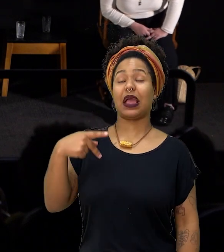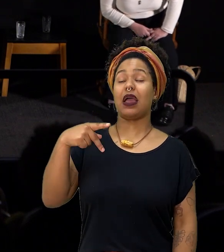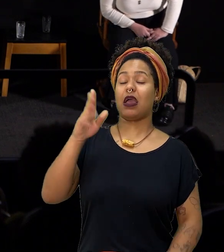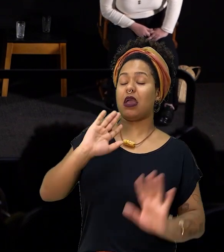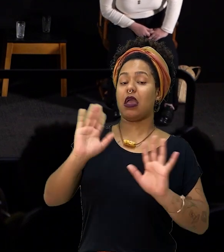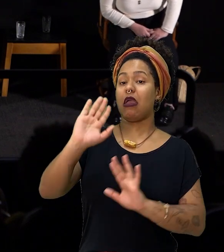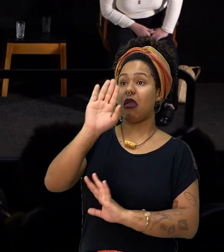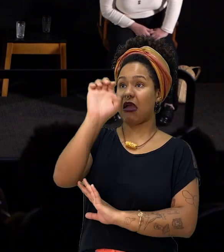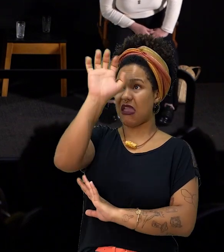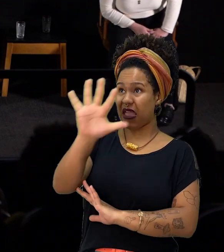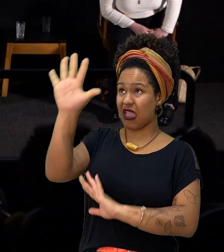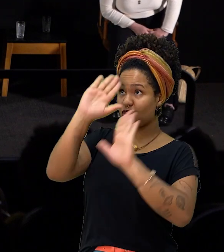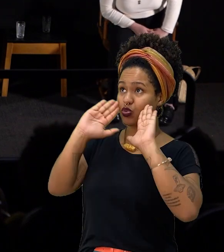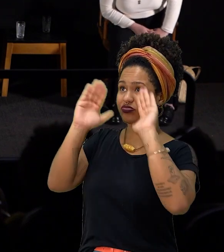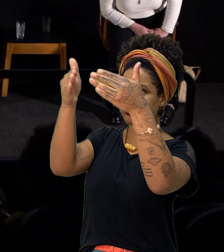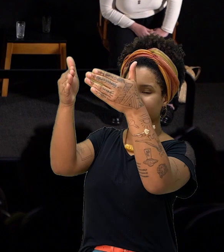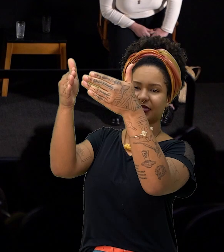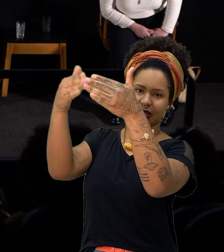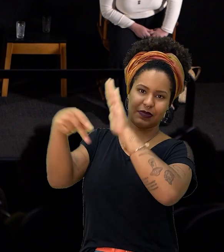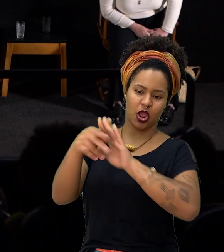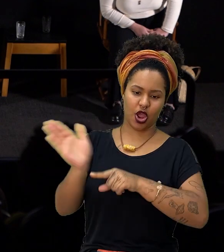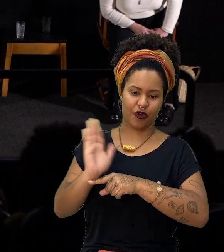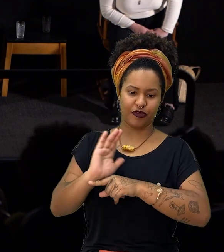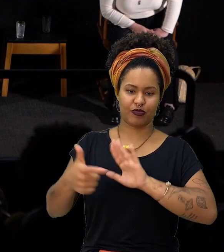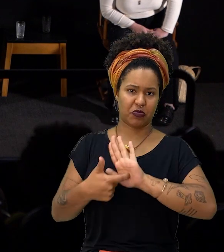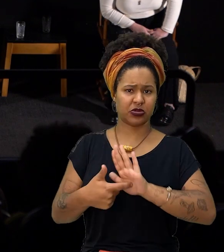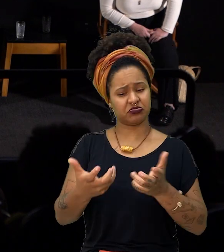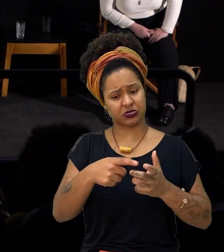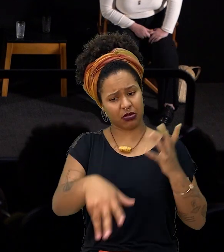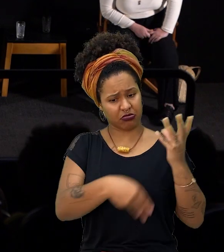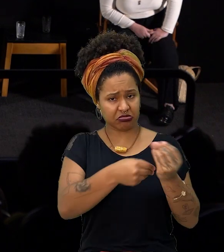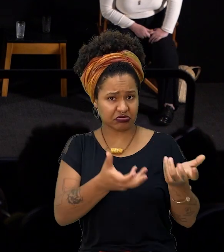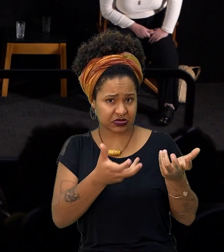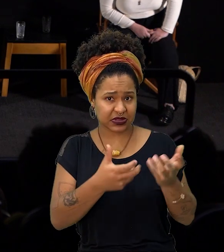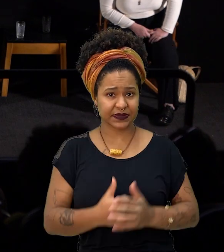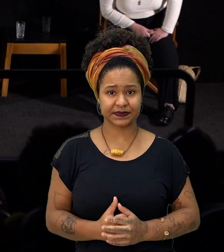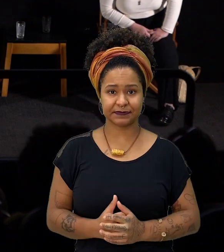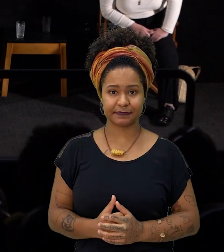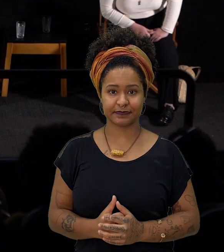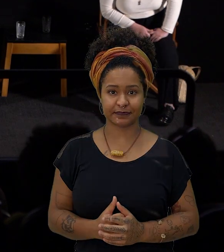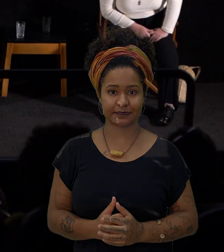eurocêntrica do filme, né? Você gostaria de complementar?